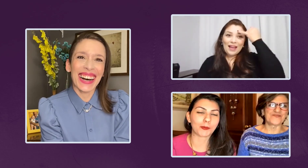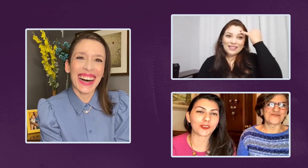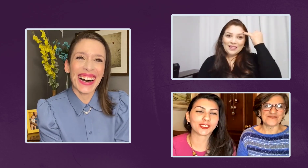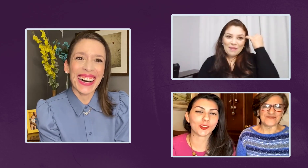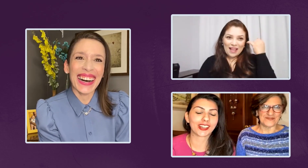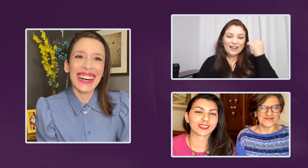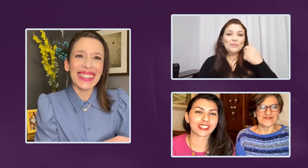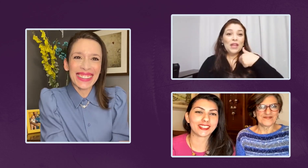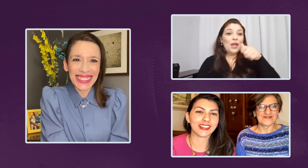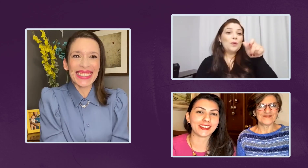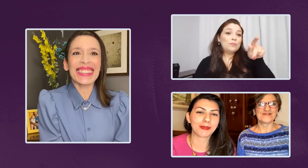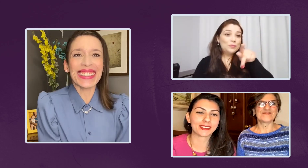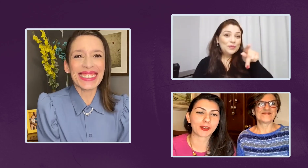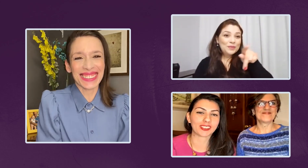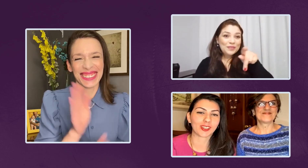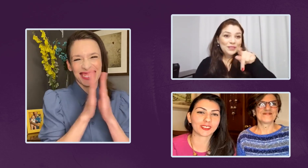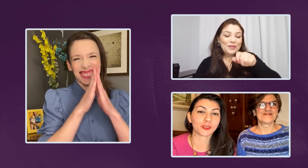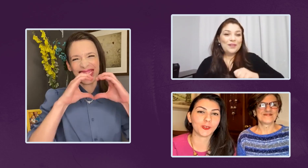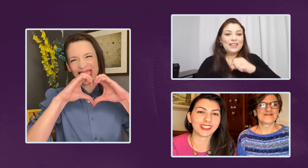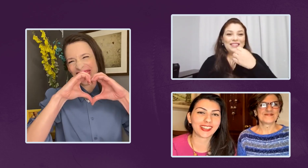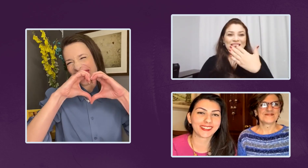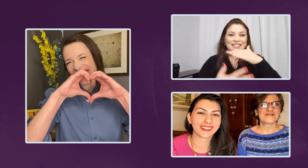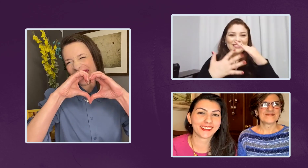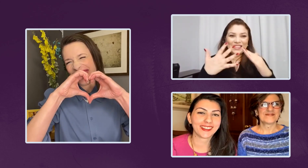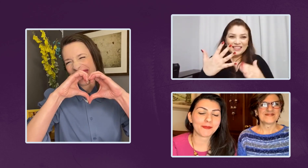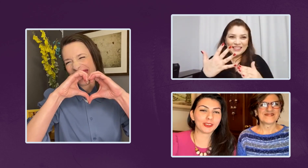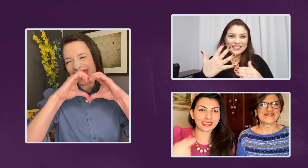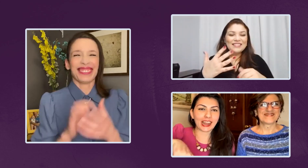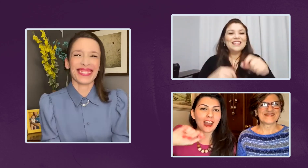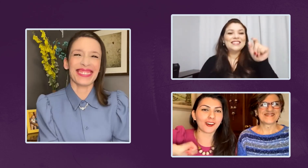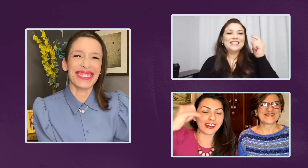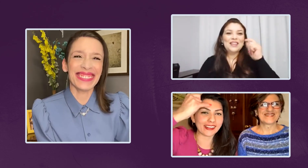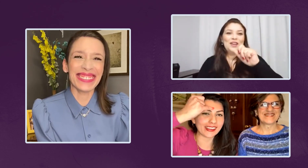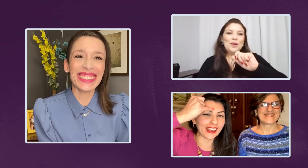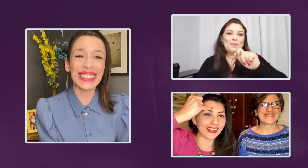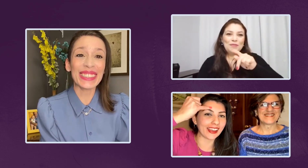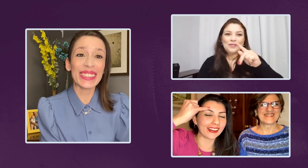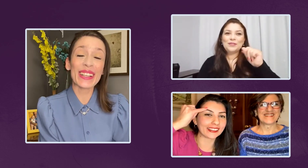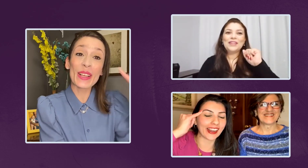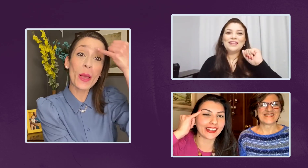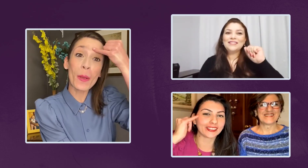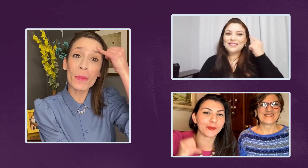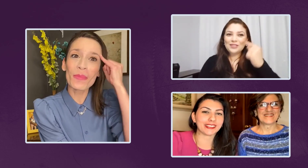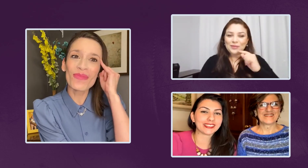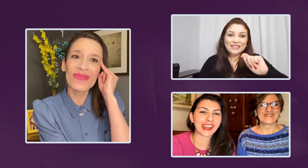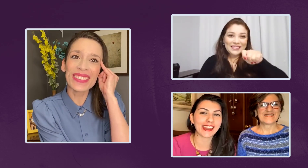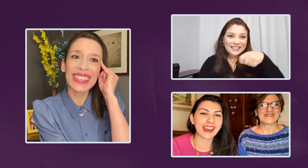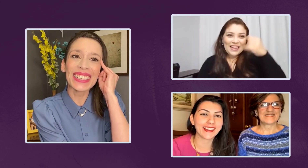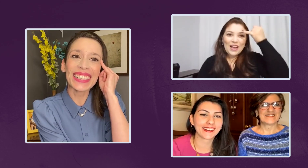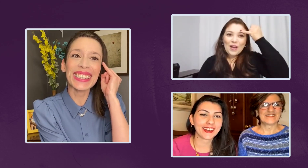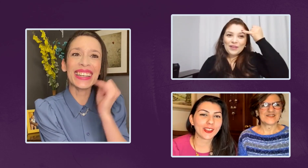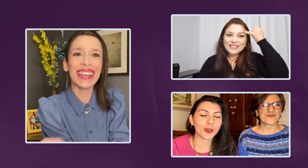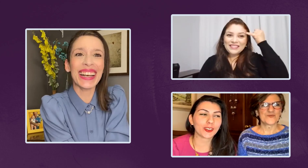sou a professora do Seja Libras, a professora surda. Meu sinal ali é a letra I na